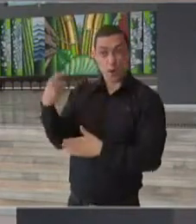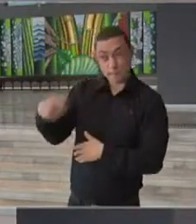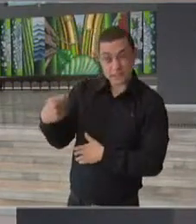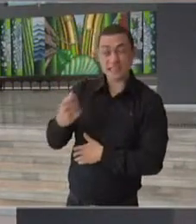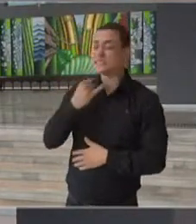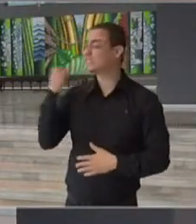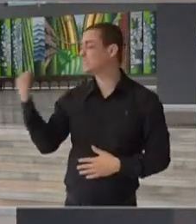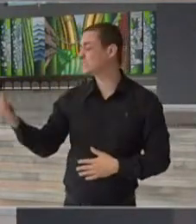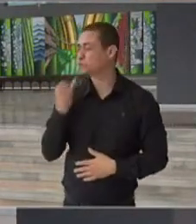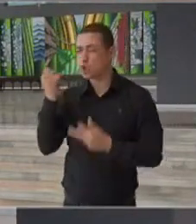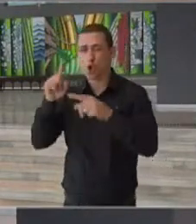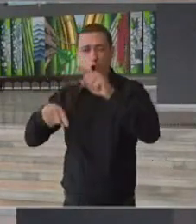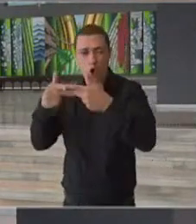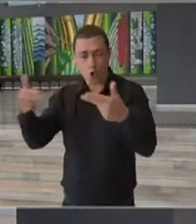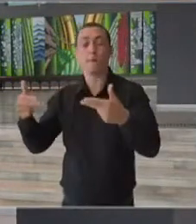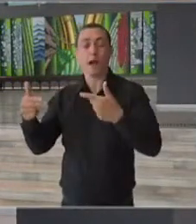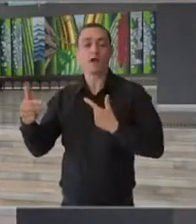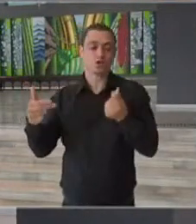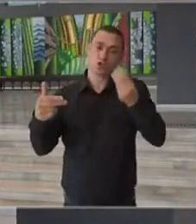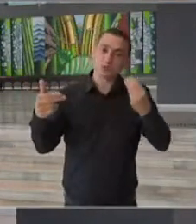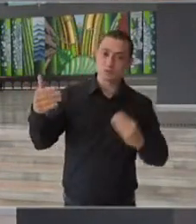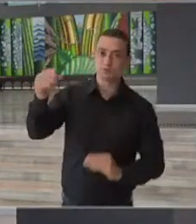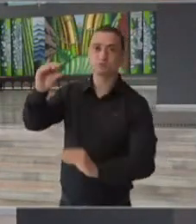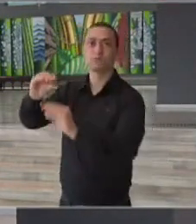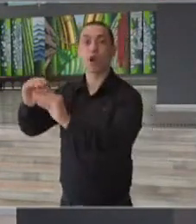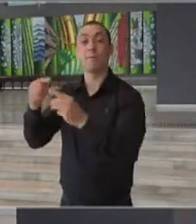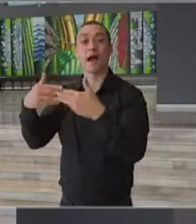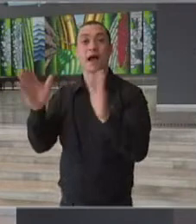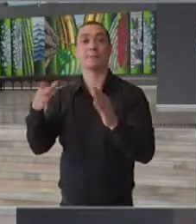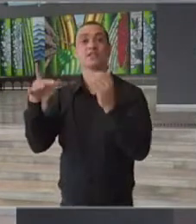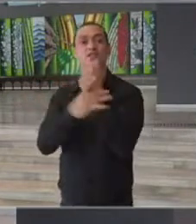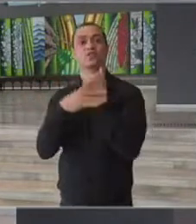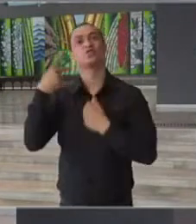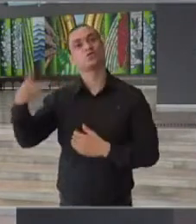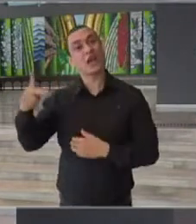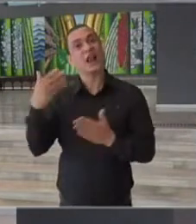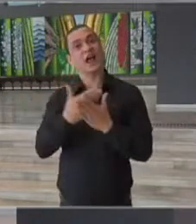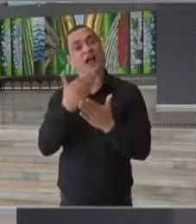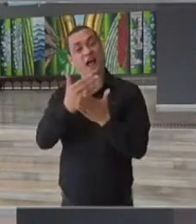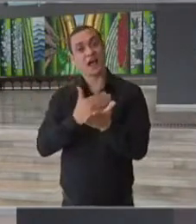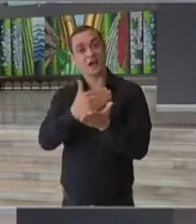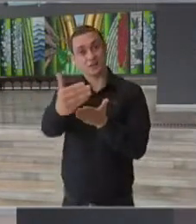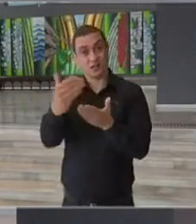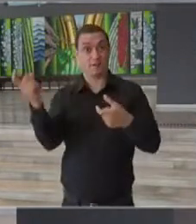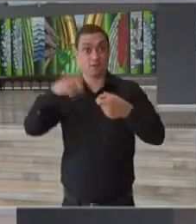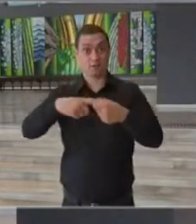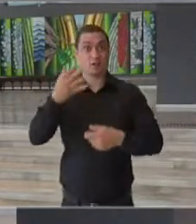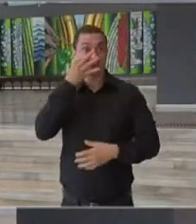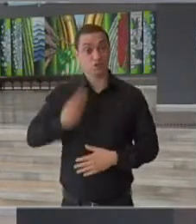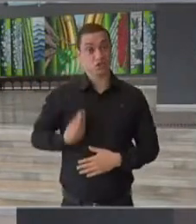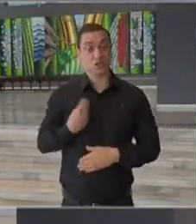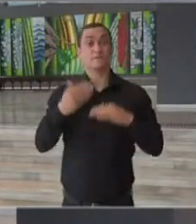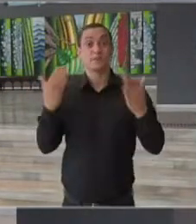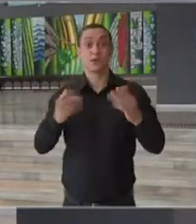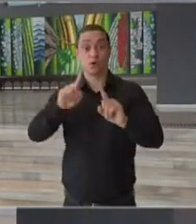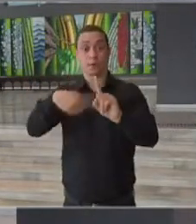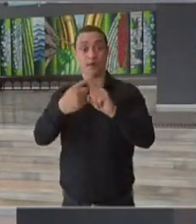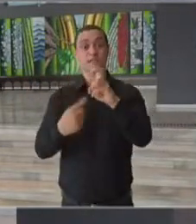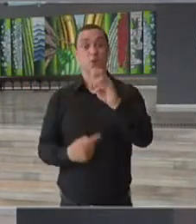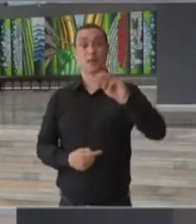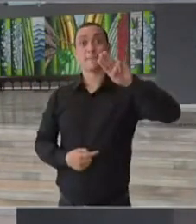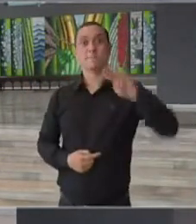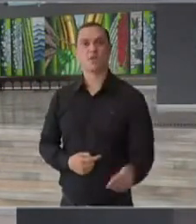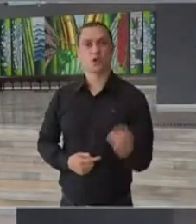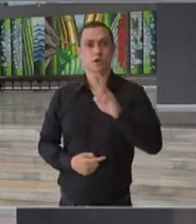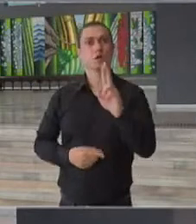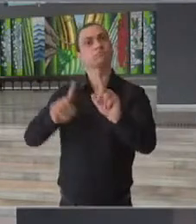considere fundamental, ainda complementar para sua segurança no retorno das atividades presenciais. Então serão mais 50 milhões de